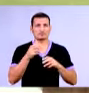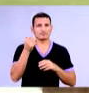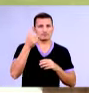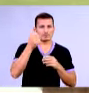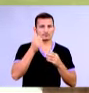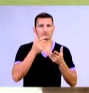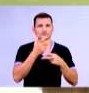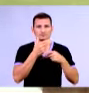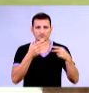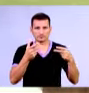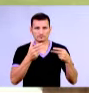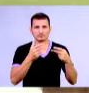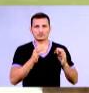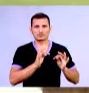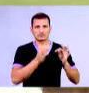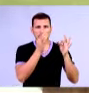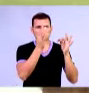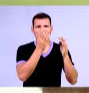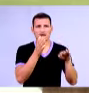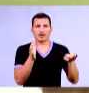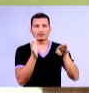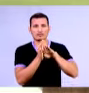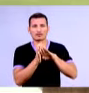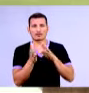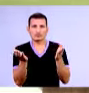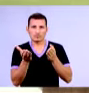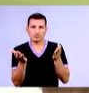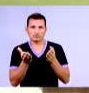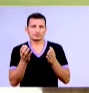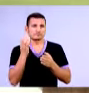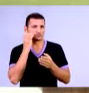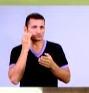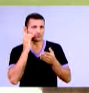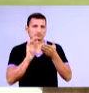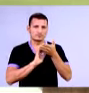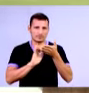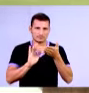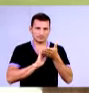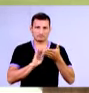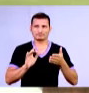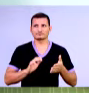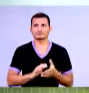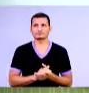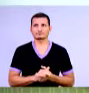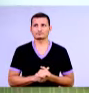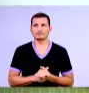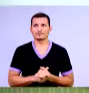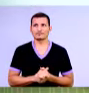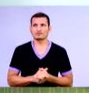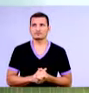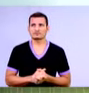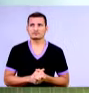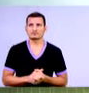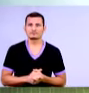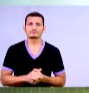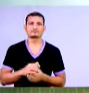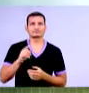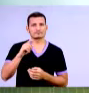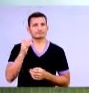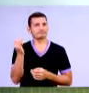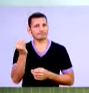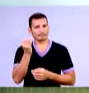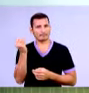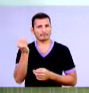dispositivos tecnológicos até chegar a esse dispositivo hoje, que é o celular ou tablet. Ok, professor. Isso é importante,